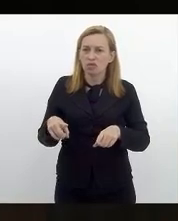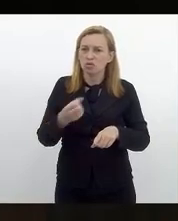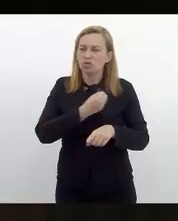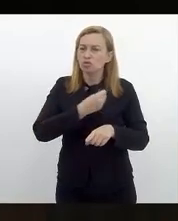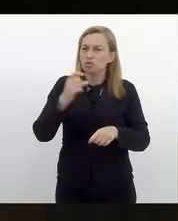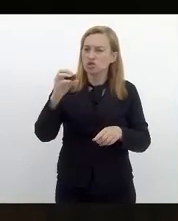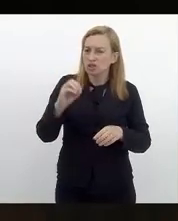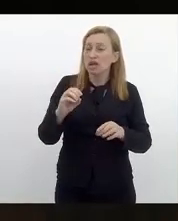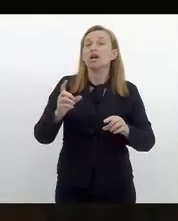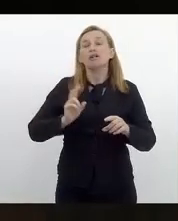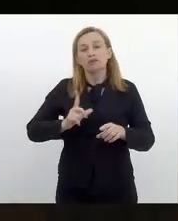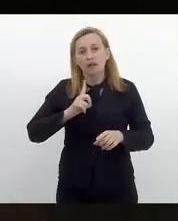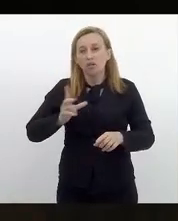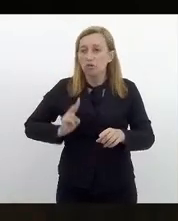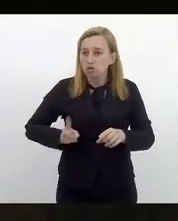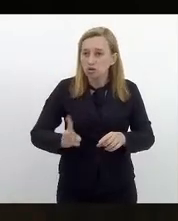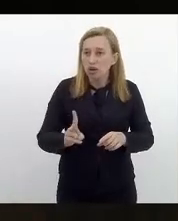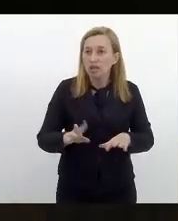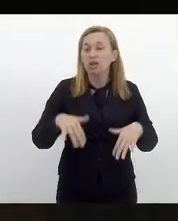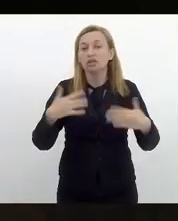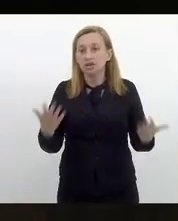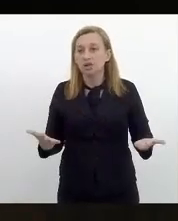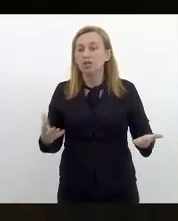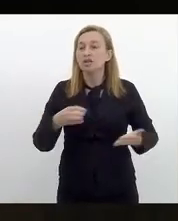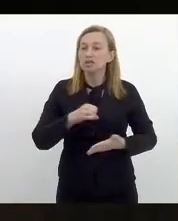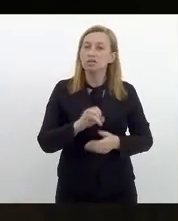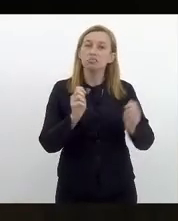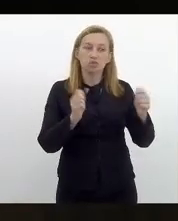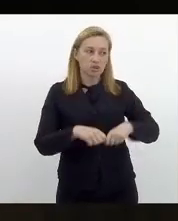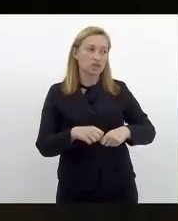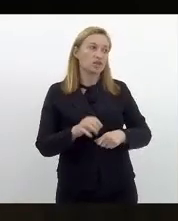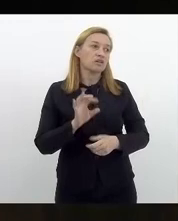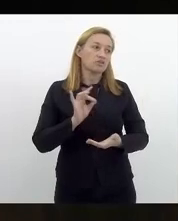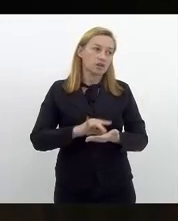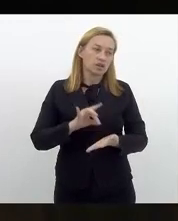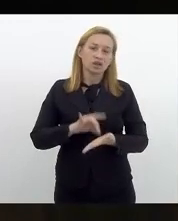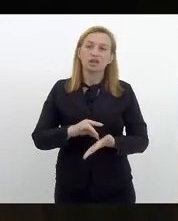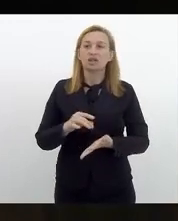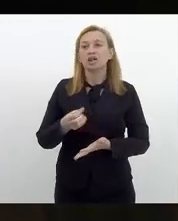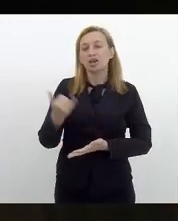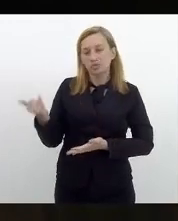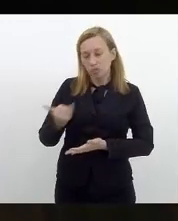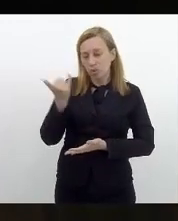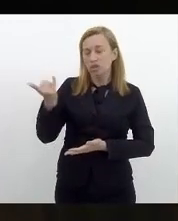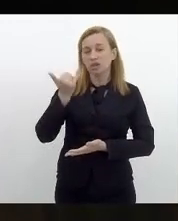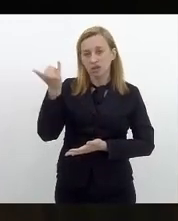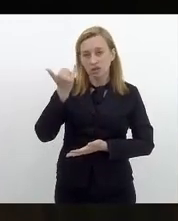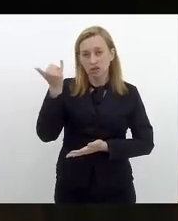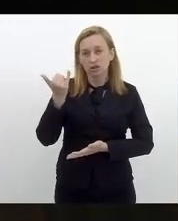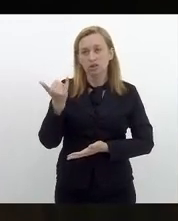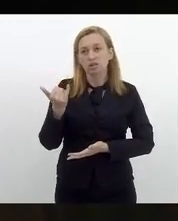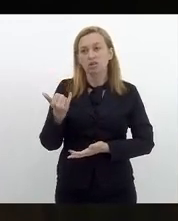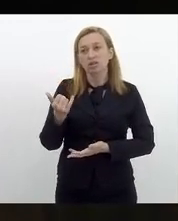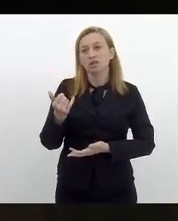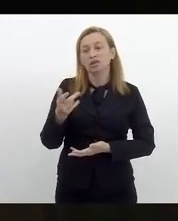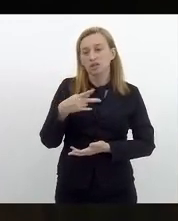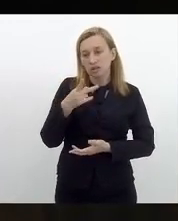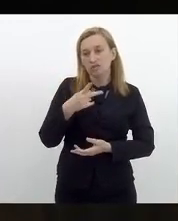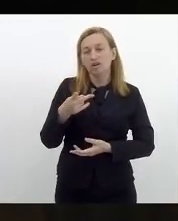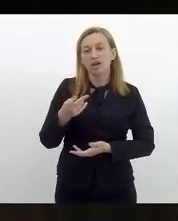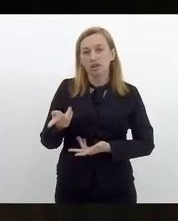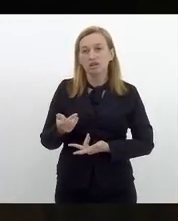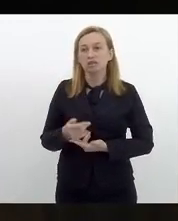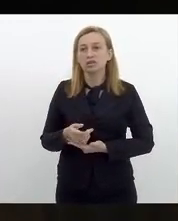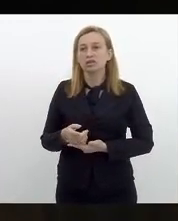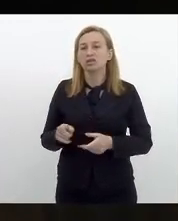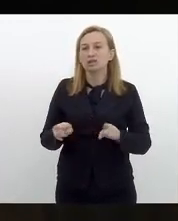existe uma continuidade Então se fosse possível realmente a equacionar muito importante essa essa ponderação que foi feita e